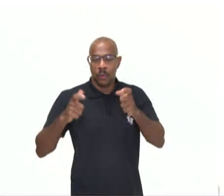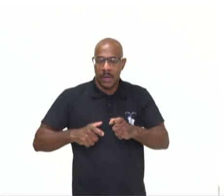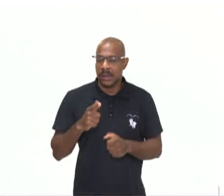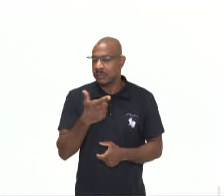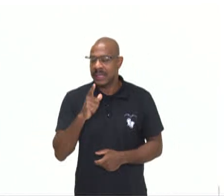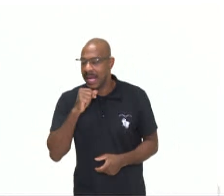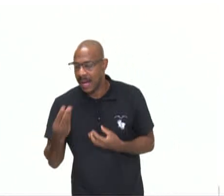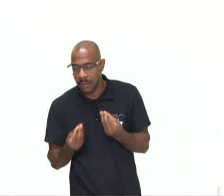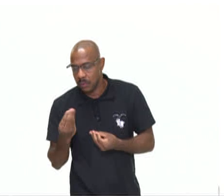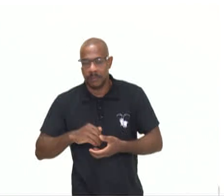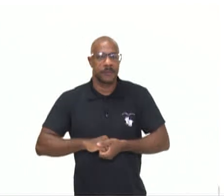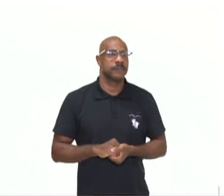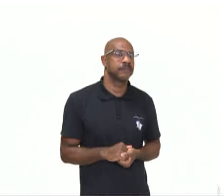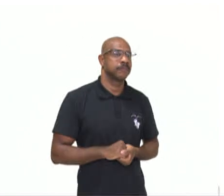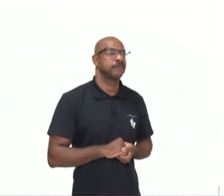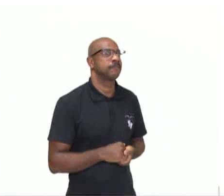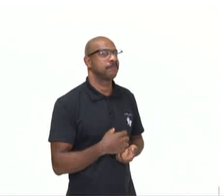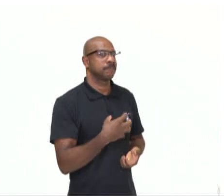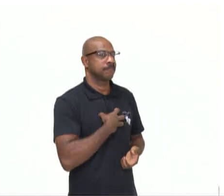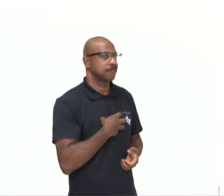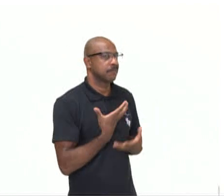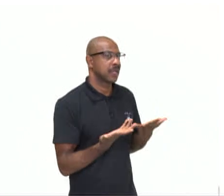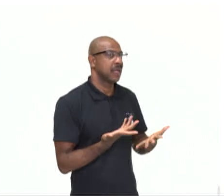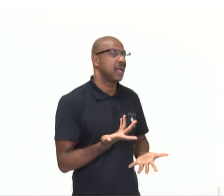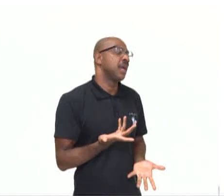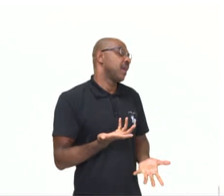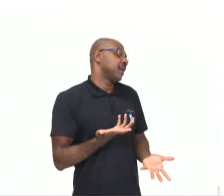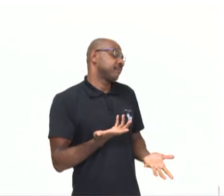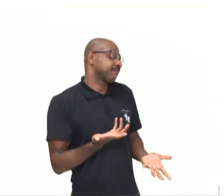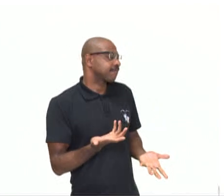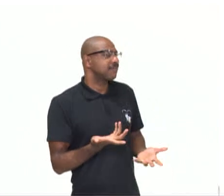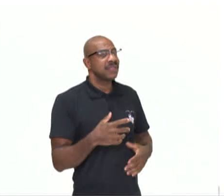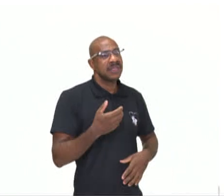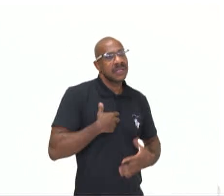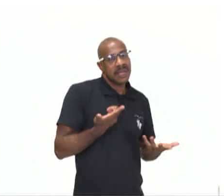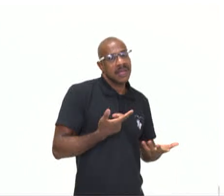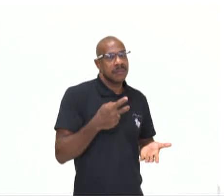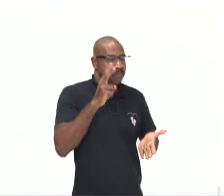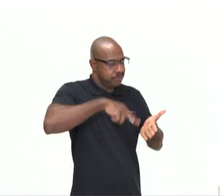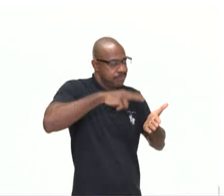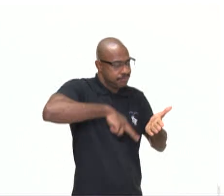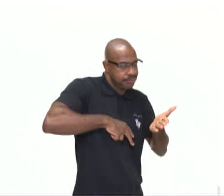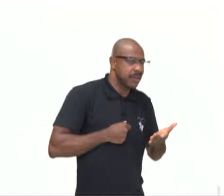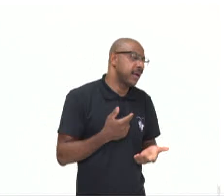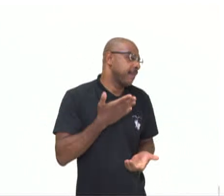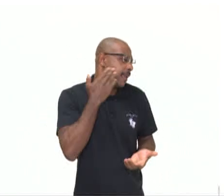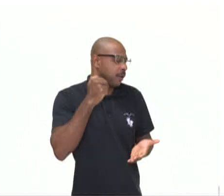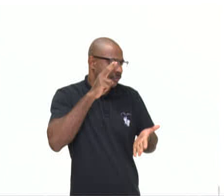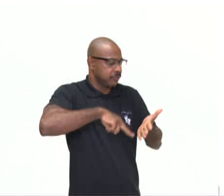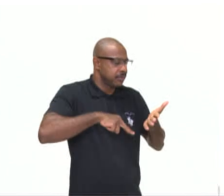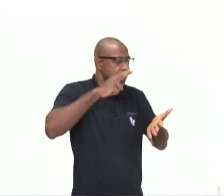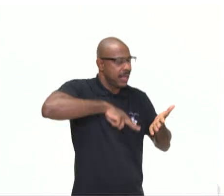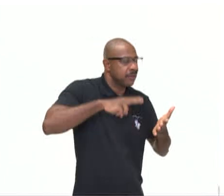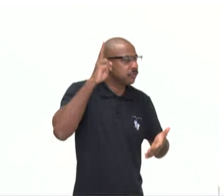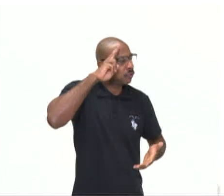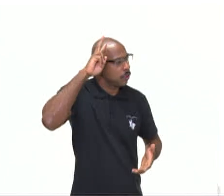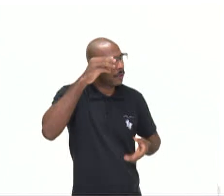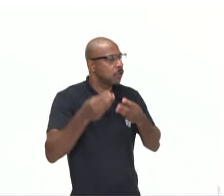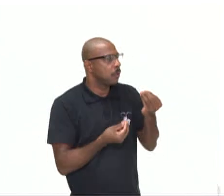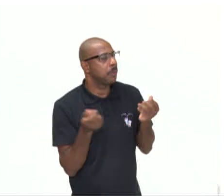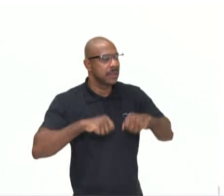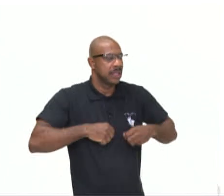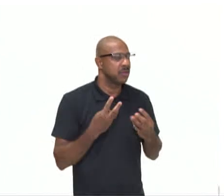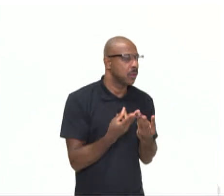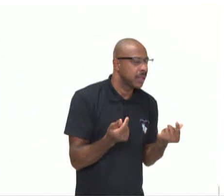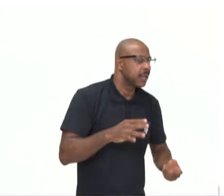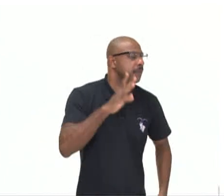em histórias é o melhor modo de as tornar vivo as inscritas no Imaginário moçambicano essas histórias devem ser de